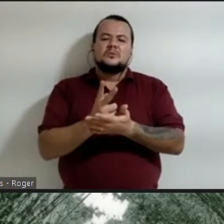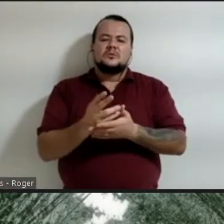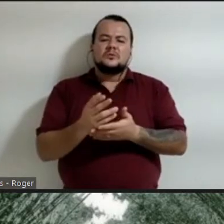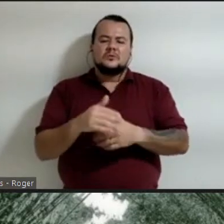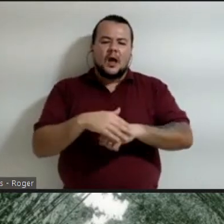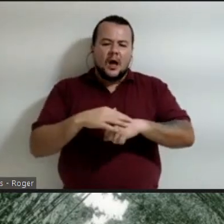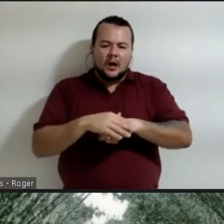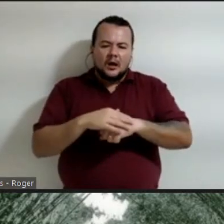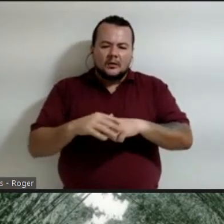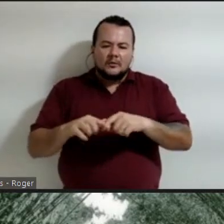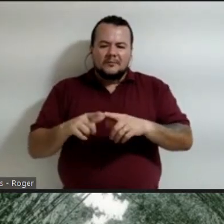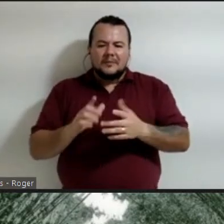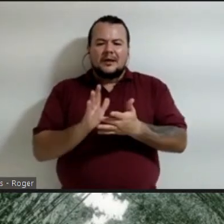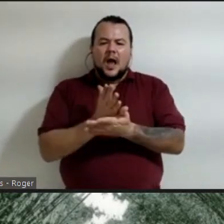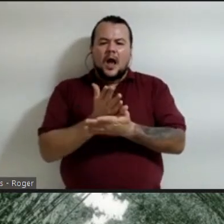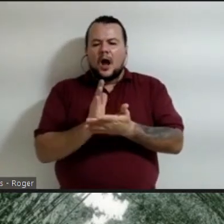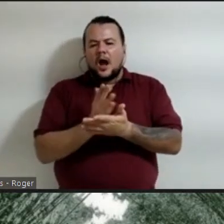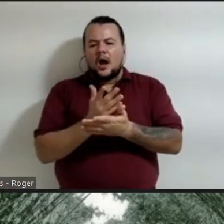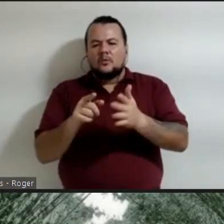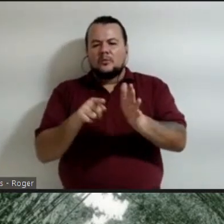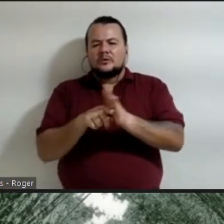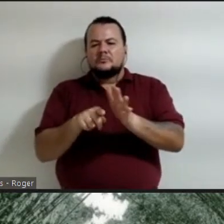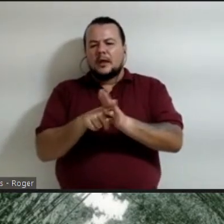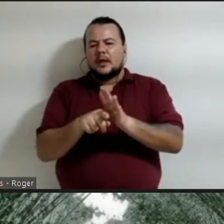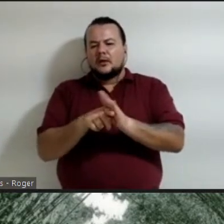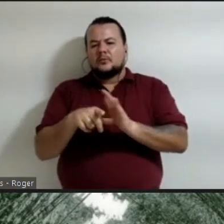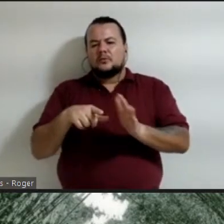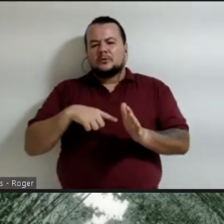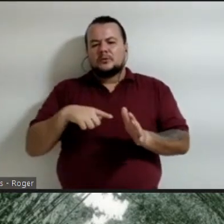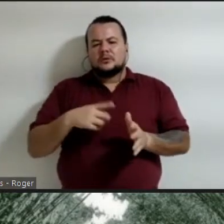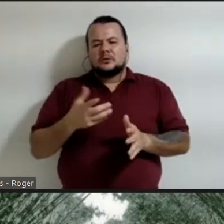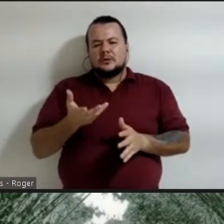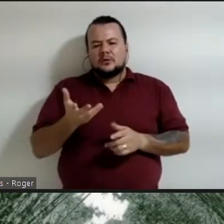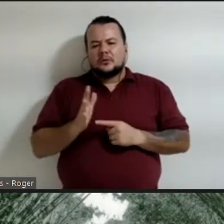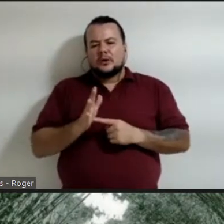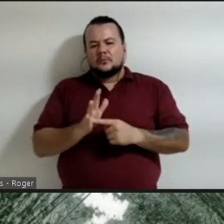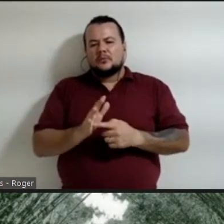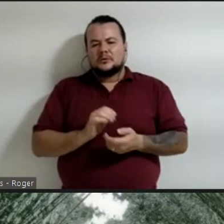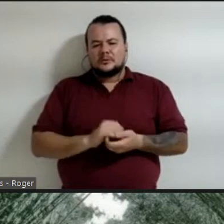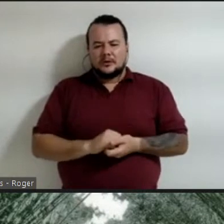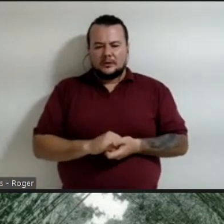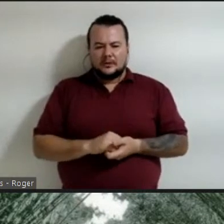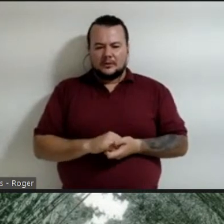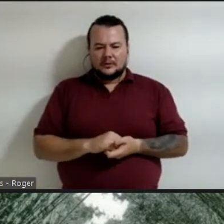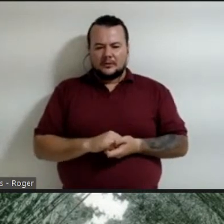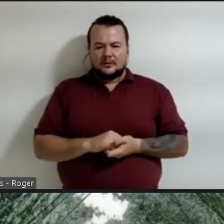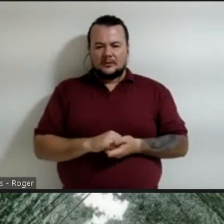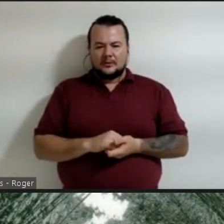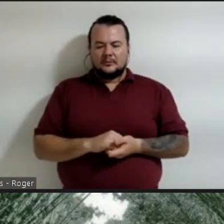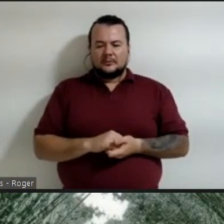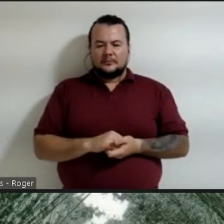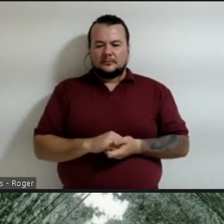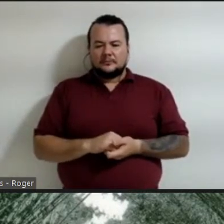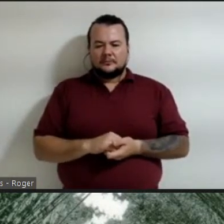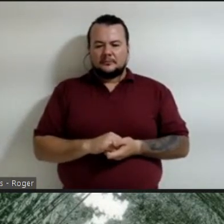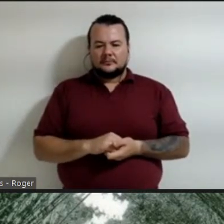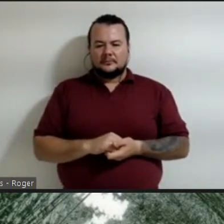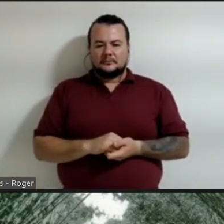algumas questões aqui que eu gostaria de colocar. Marianne, talvez fosse